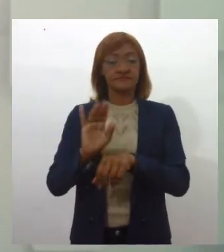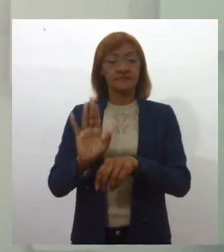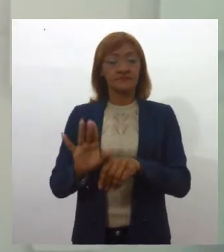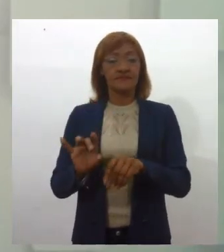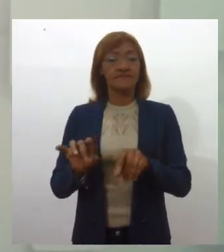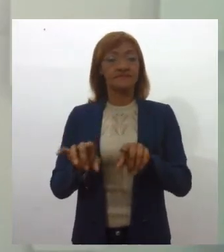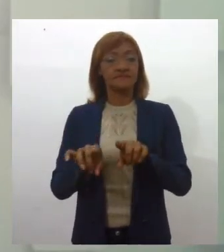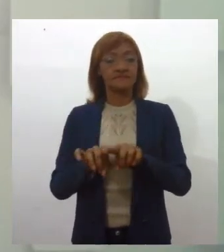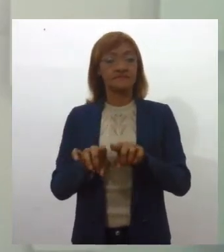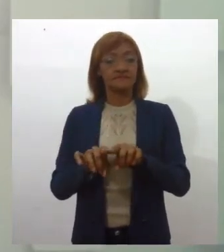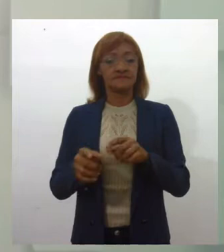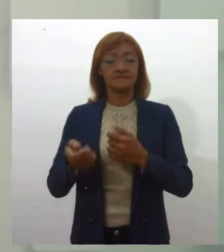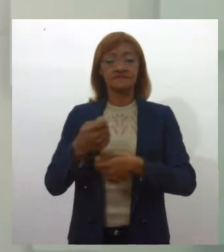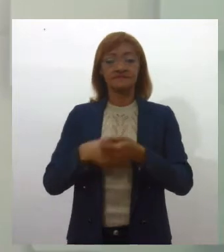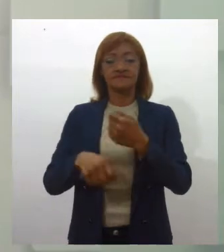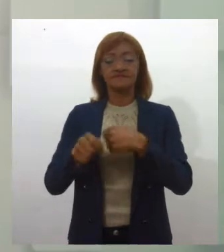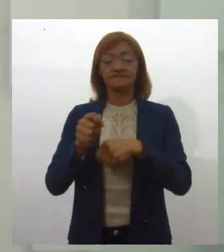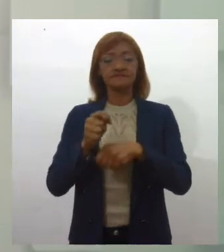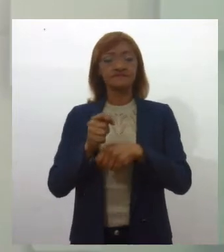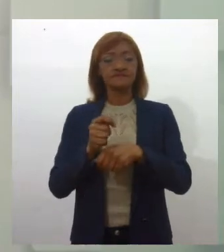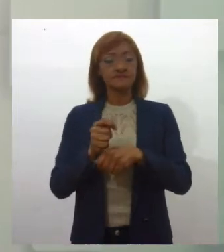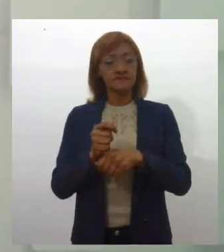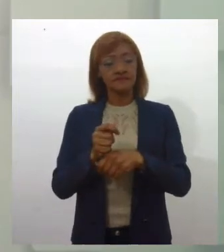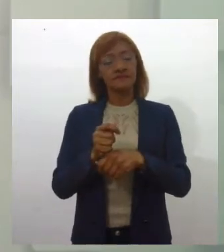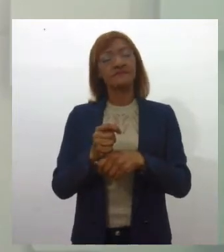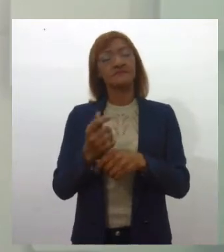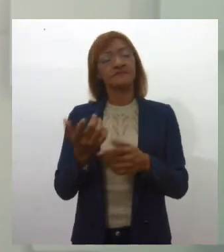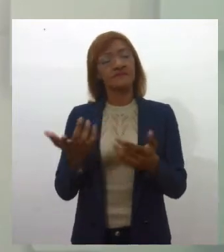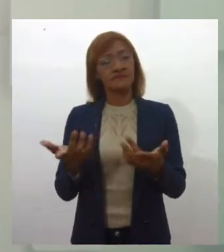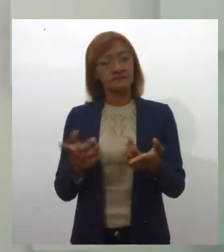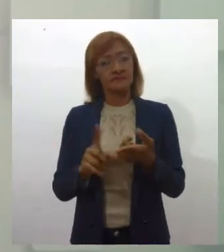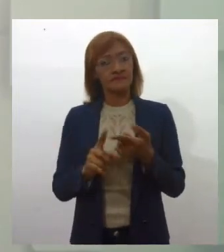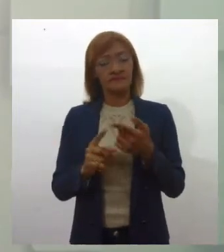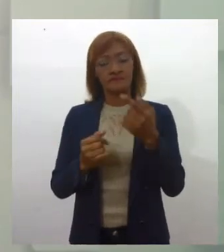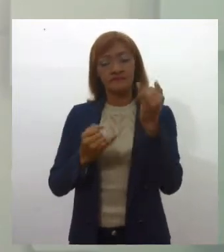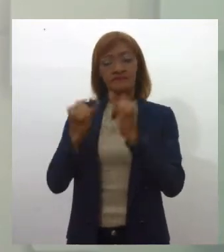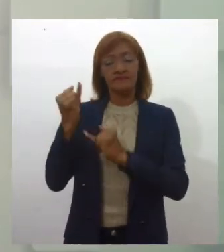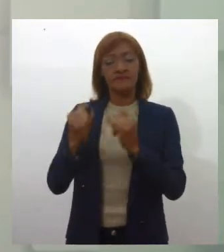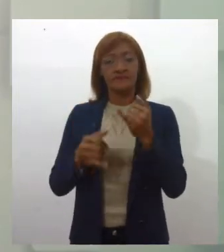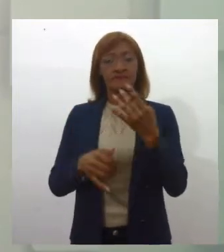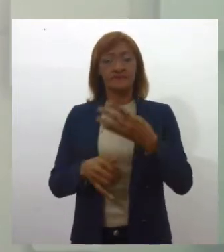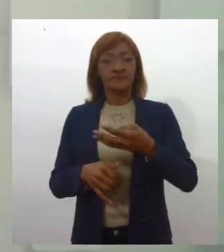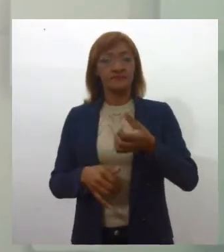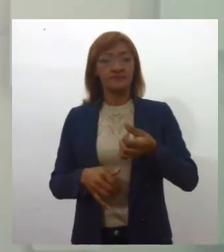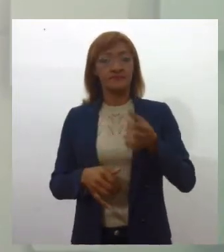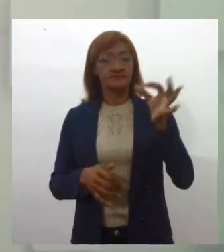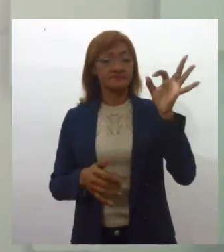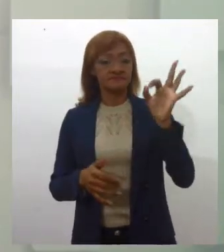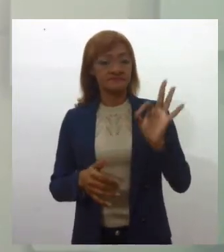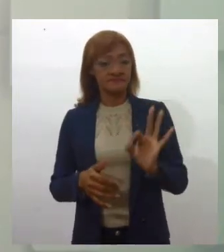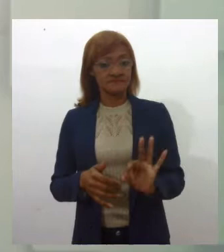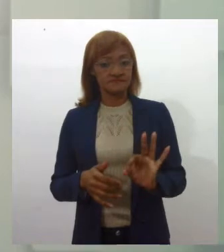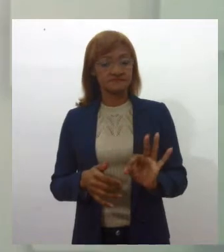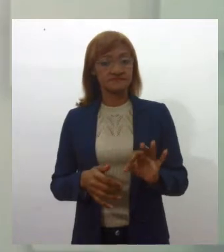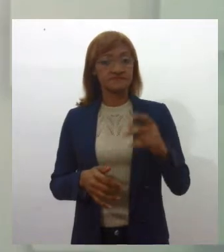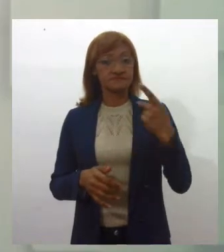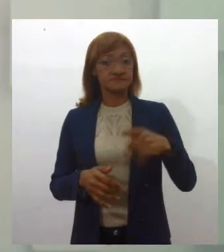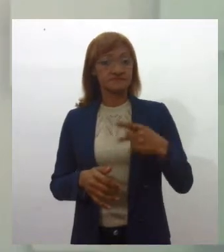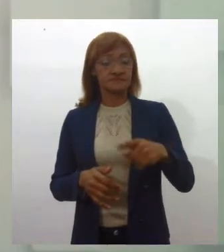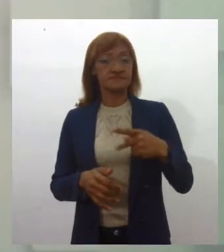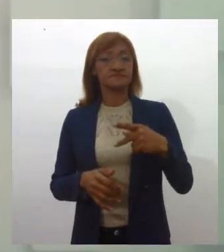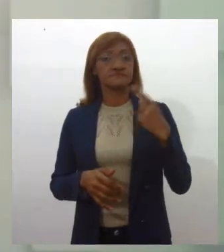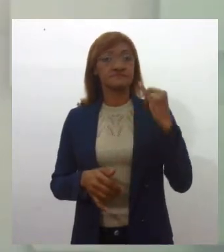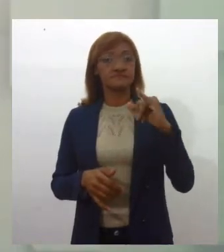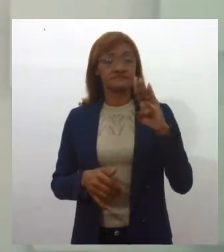da administração pública e, claro, a indústria. 46% do PIB de Sergipe